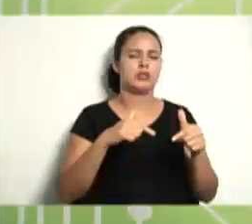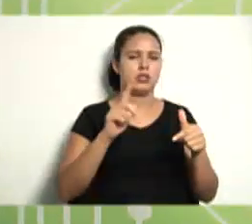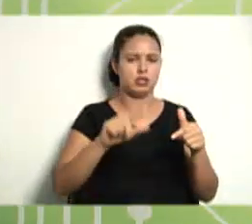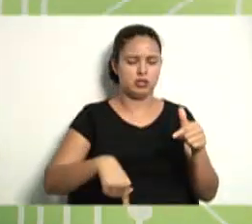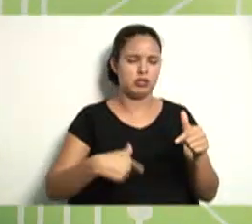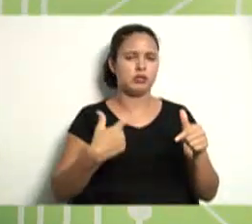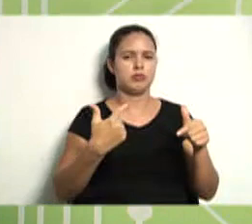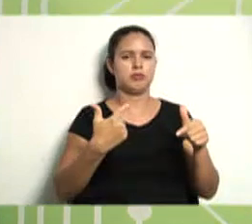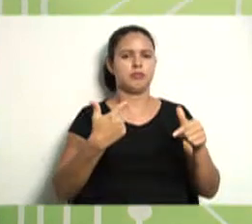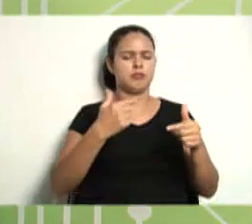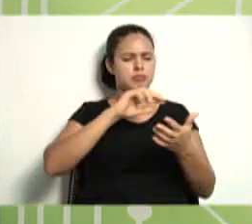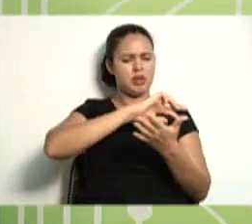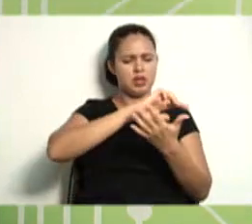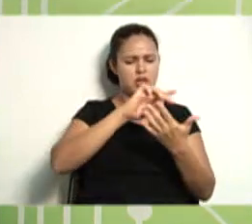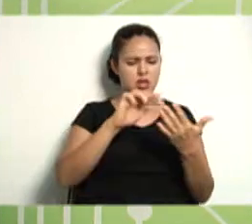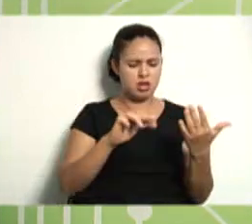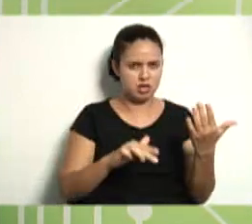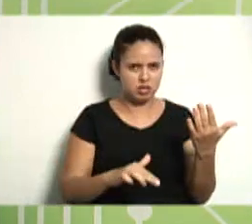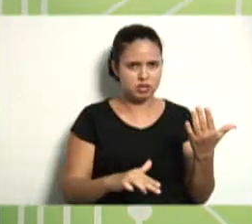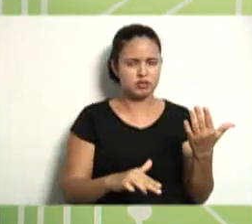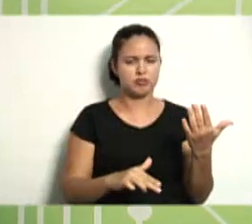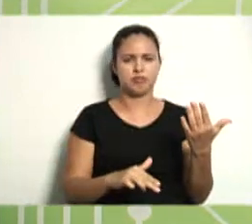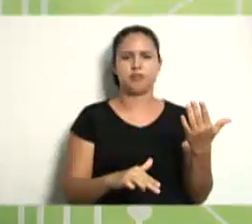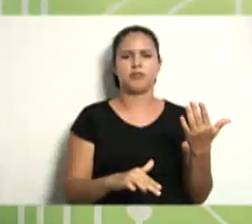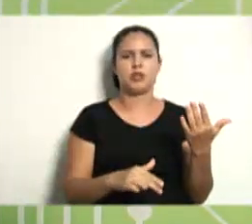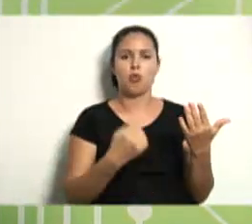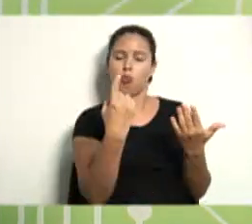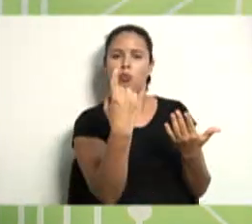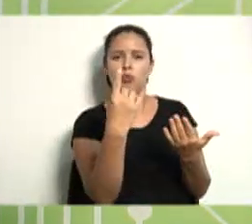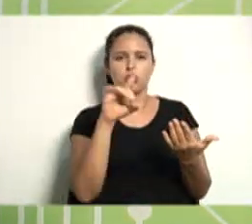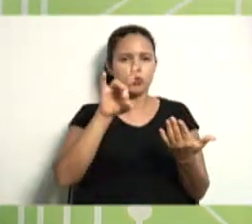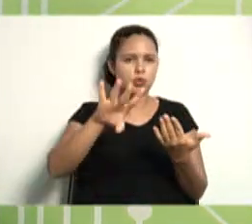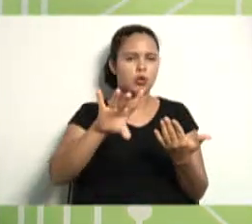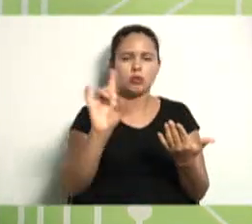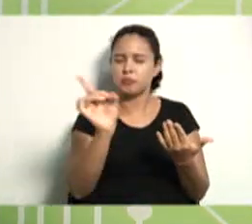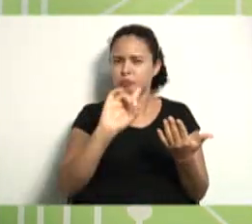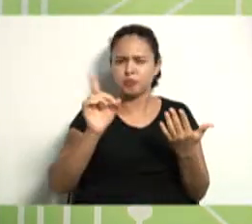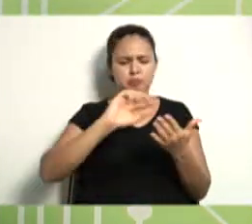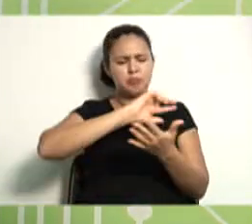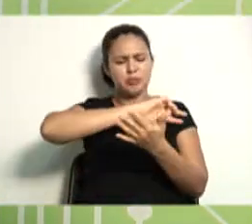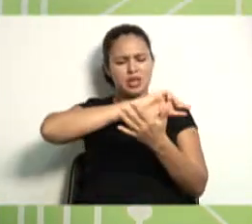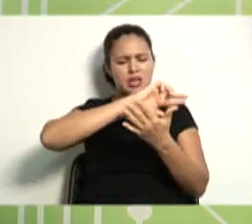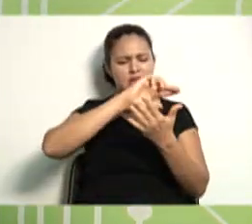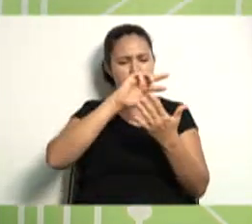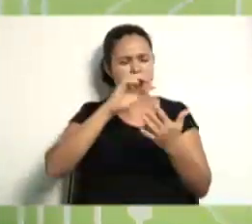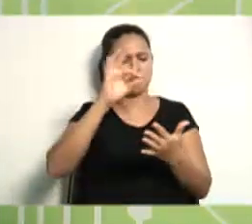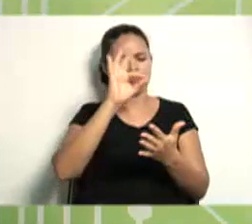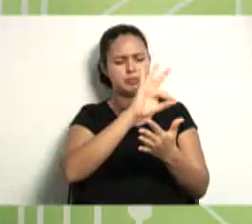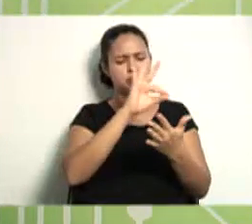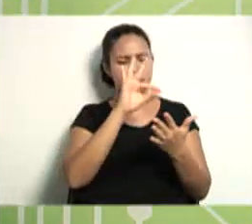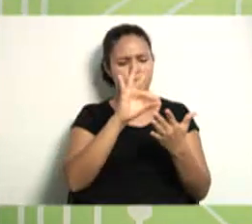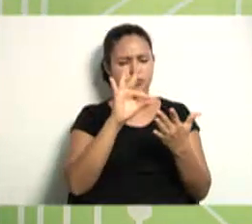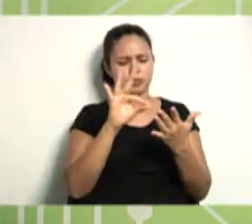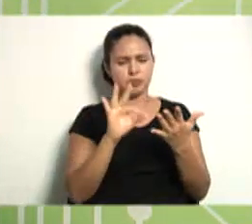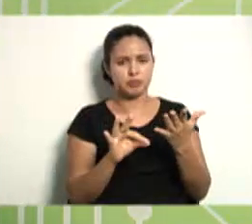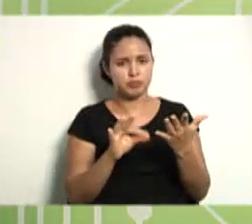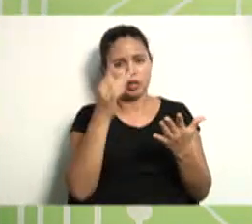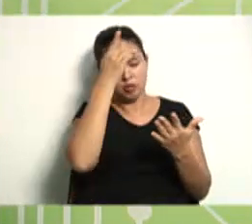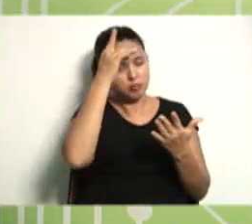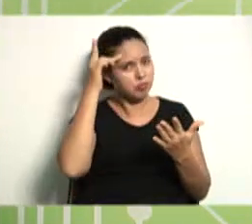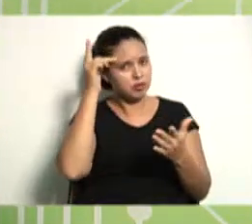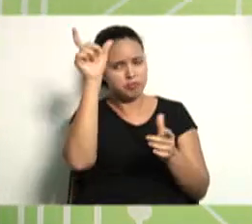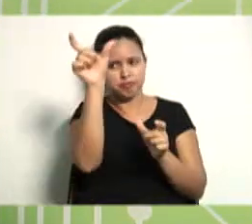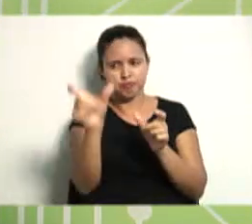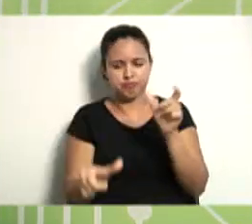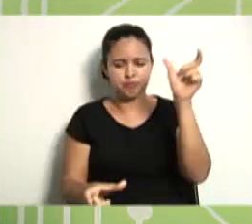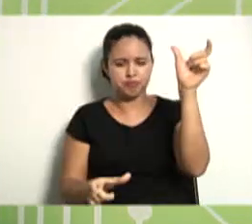de falar, o trabalho ele existe de muitas maneiras diferentes. Muitos indivíduos